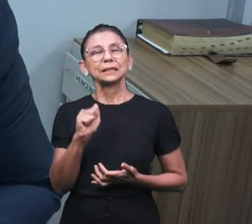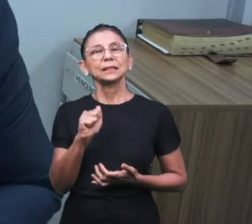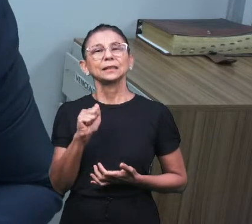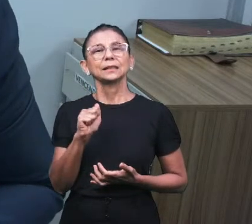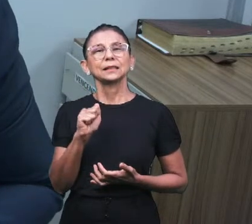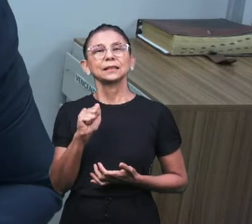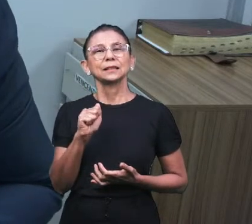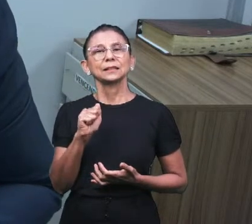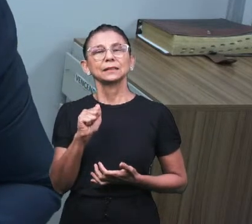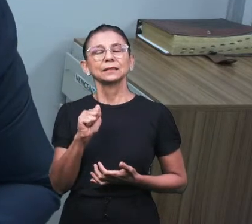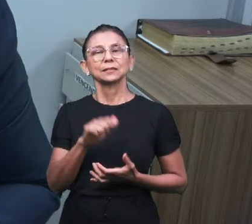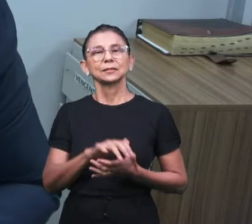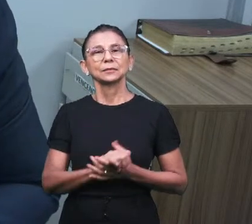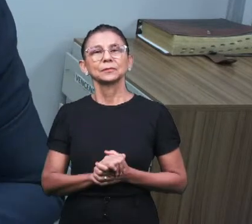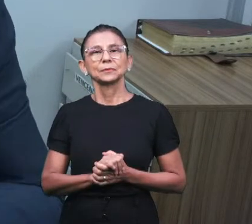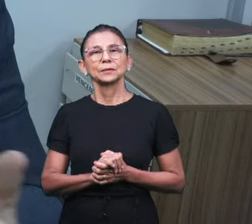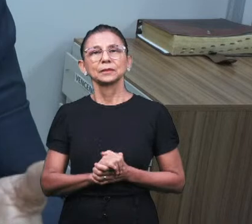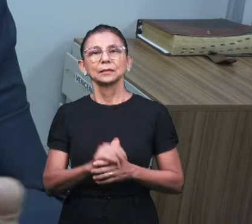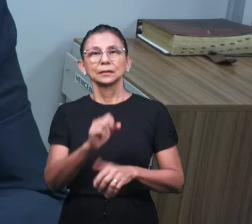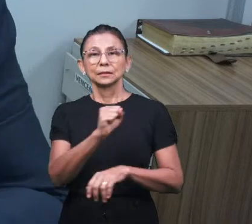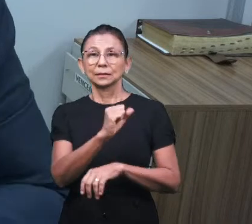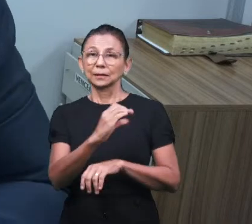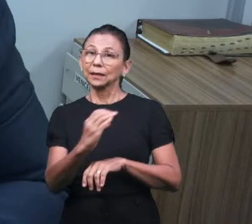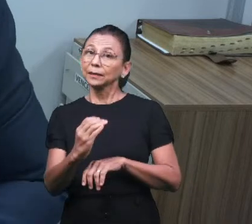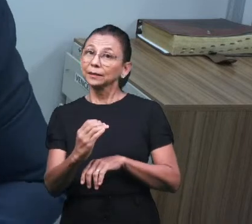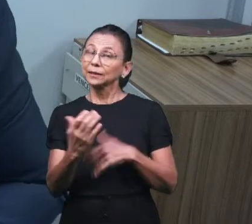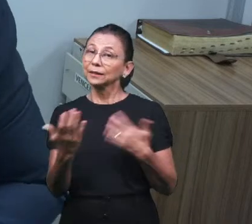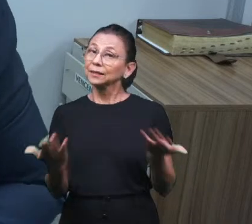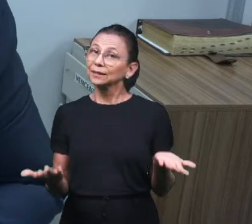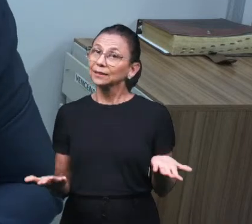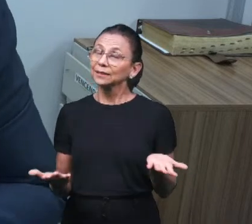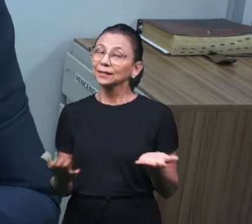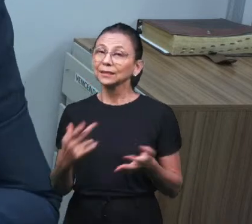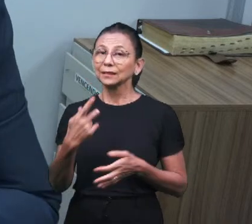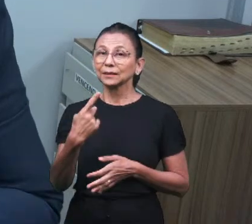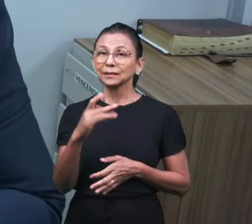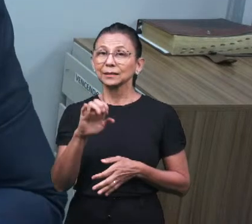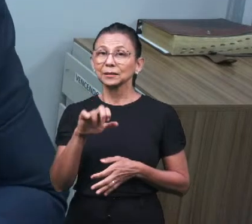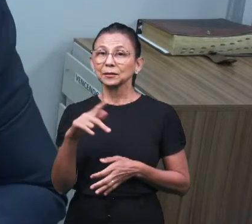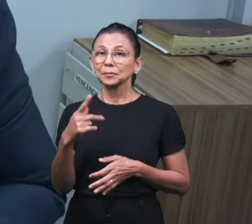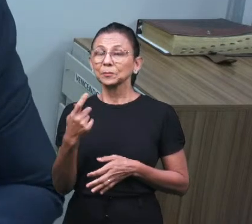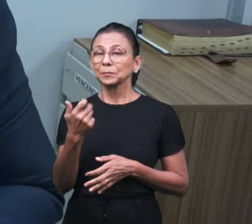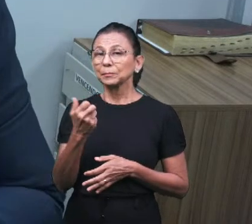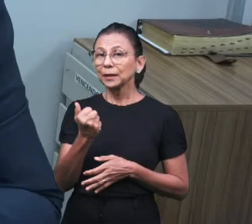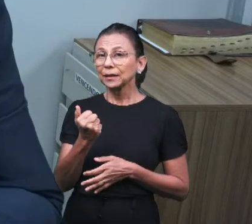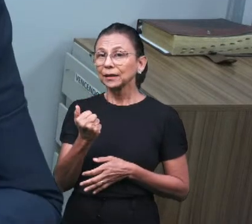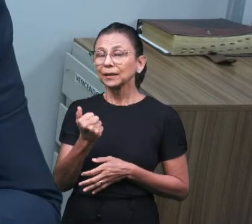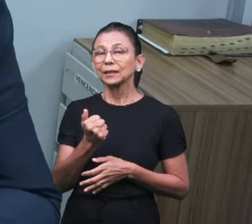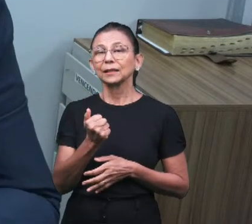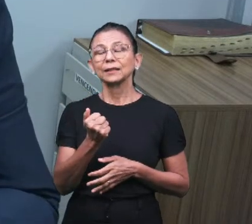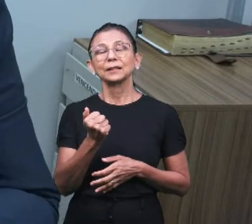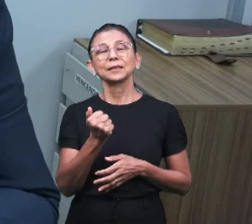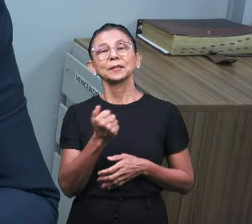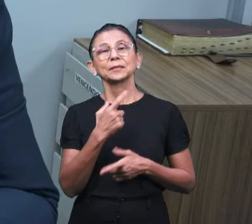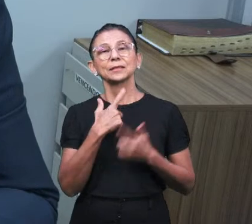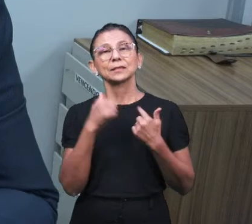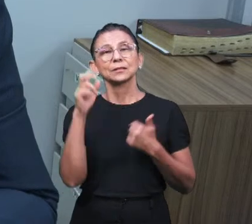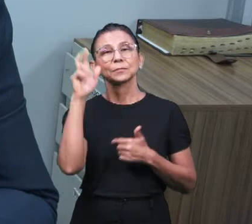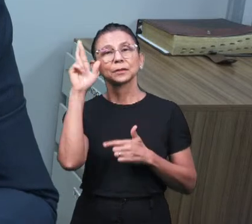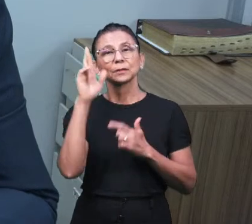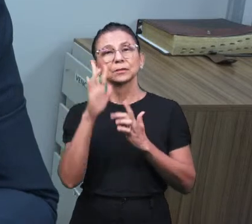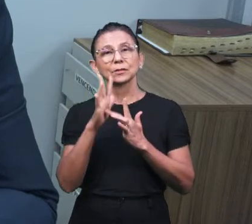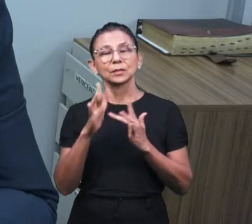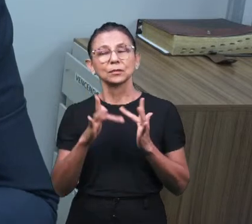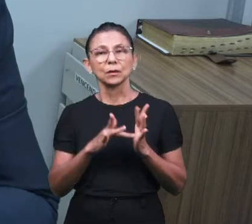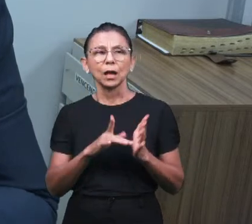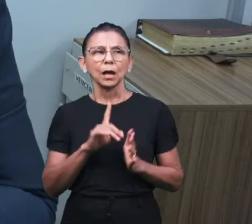São Francisco do Sul, Santa Catarina. Nossa querida irmã Penha Baense, desejando a paz do Senhor Jesus para nós. Esse